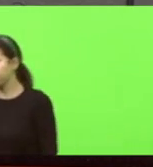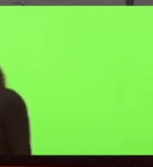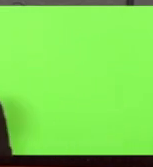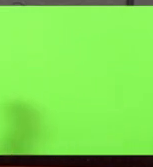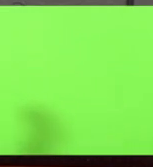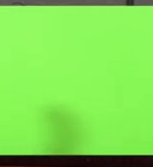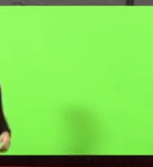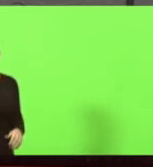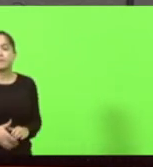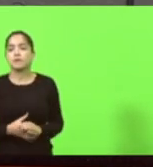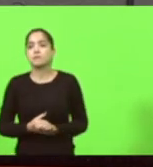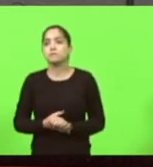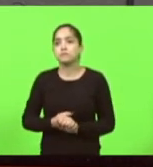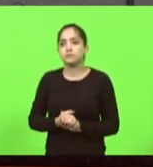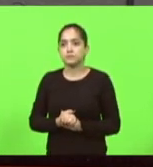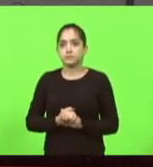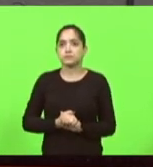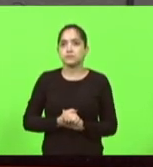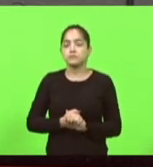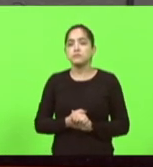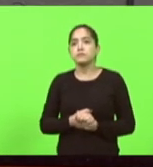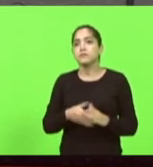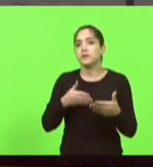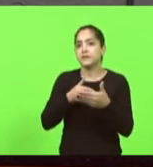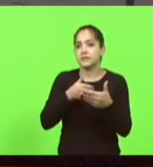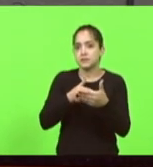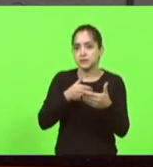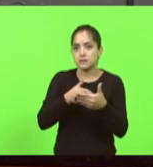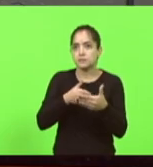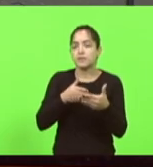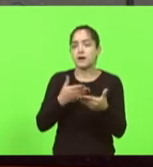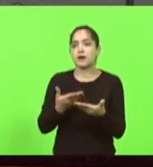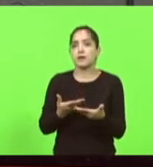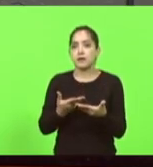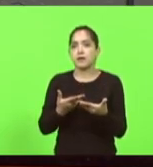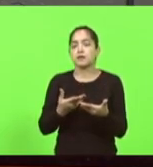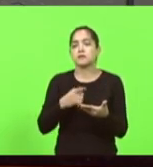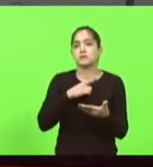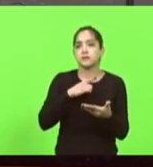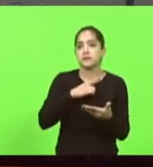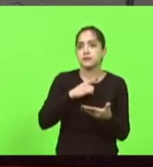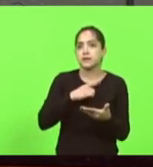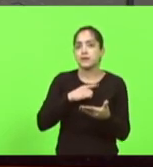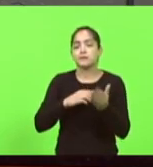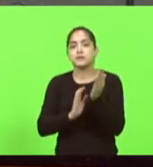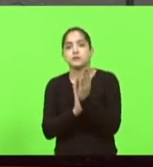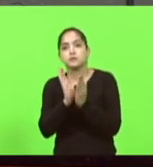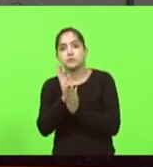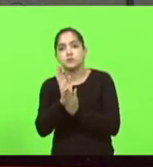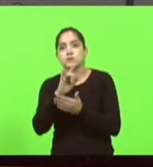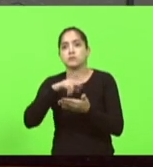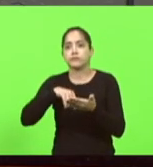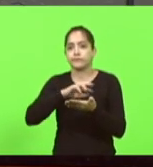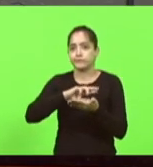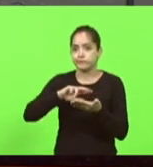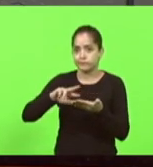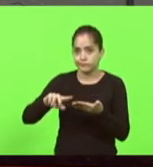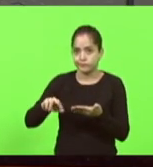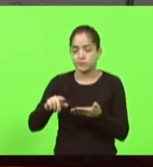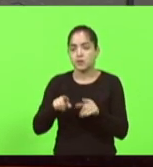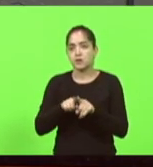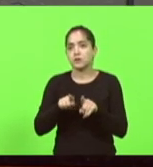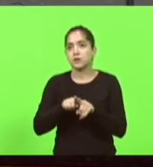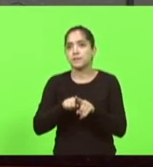vencer as barreiras que sempre se impõem, seja no sentido da burocracia e também seja no sentido